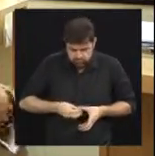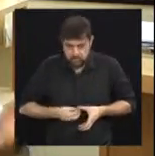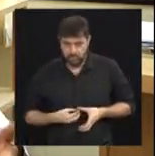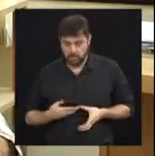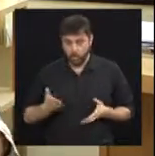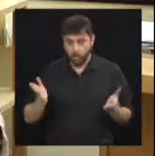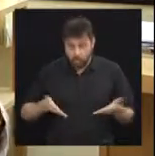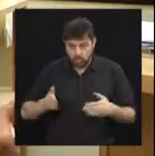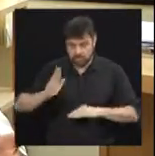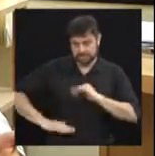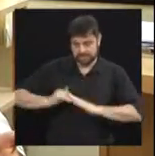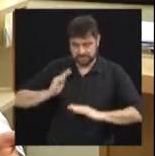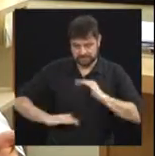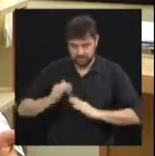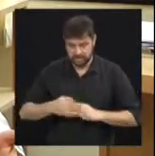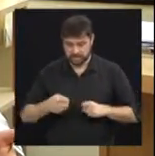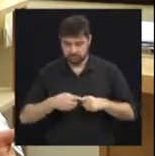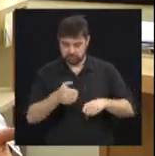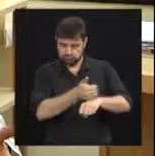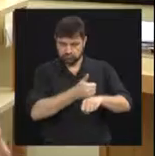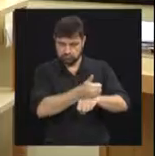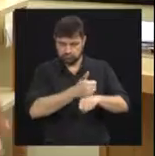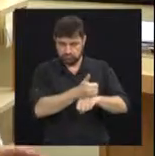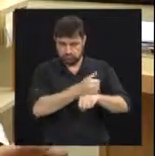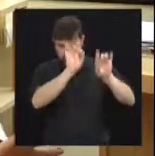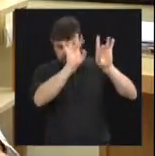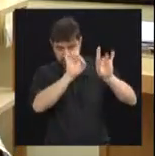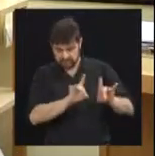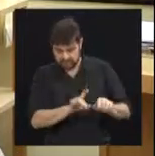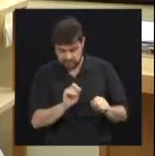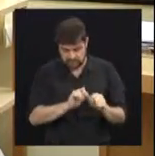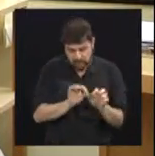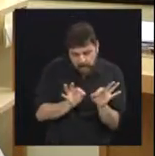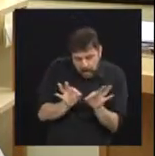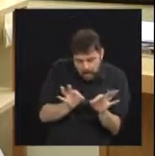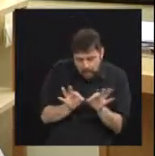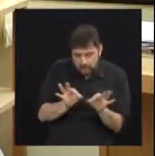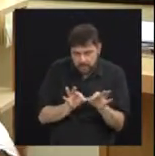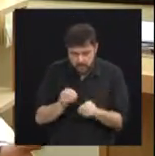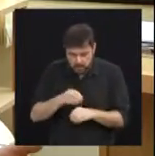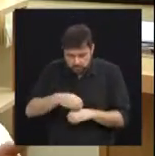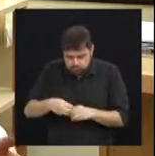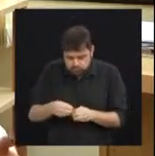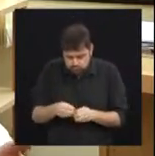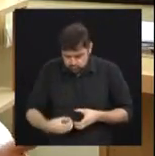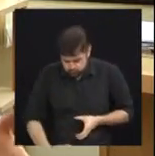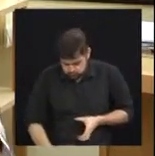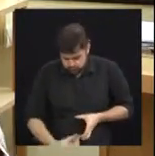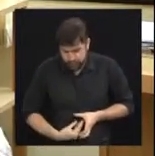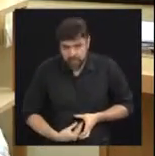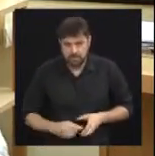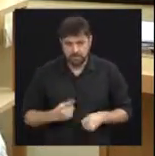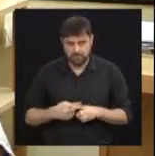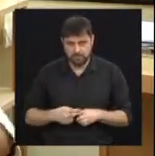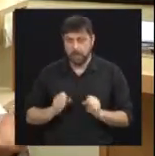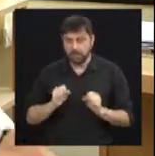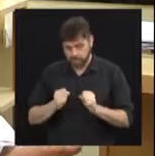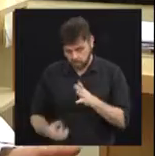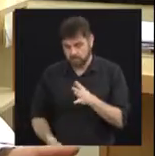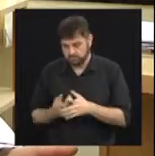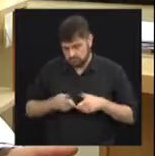em dia na prática pelos profissionais especialistas em reprodução humana, mas de fato a chance de uma gestação